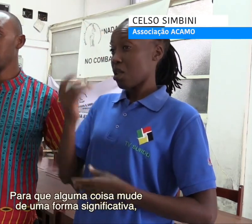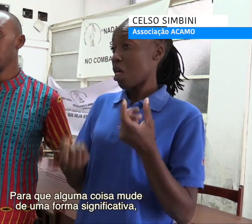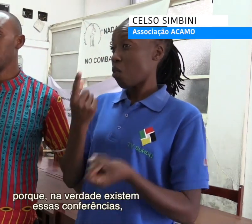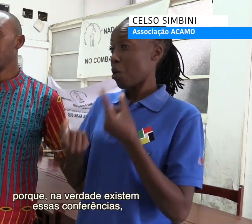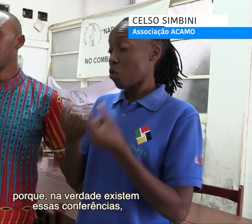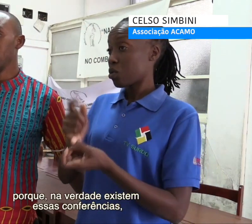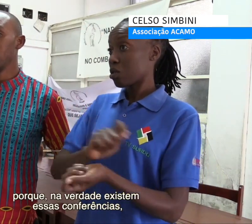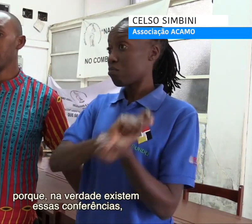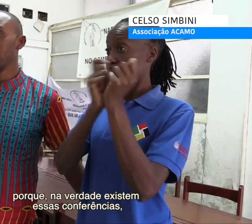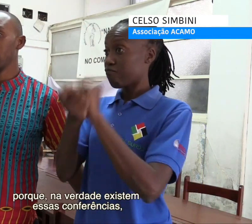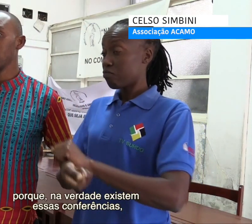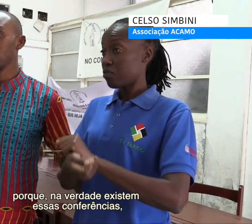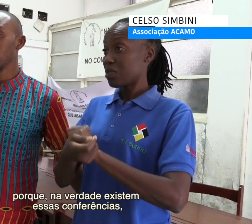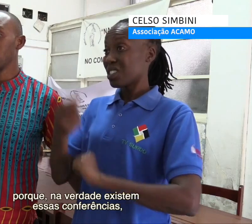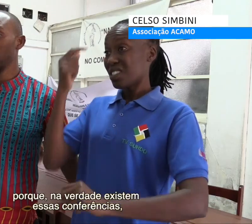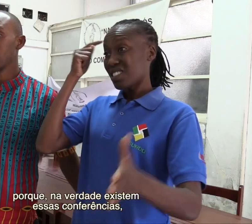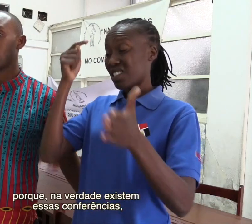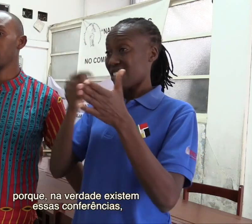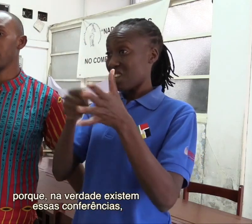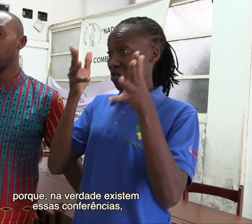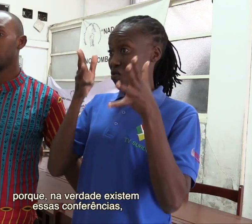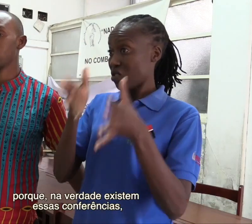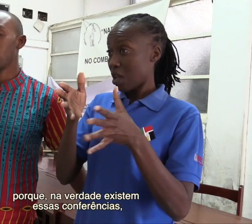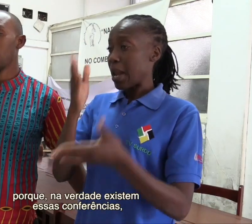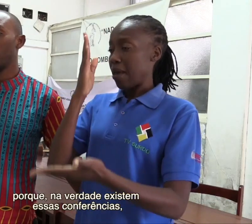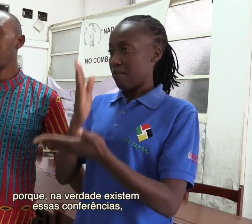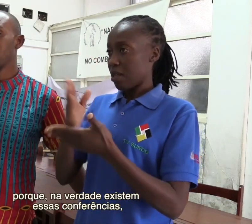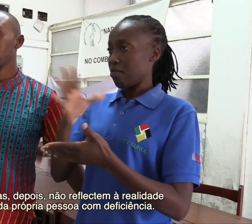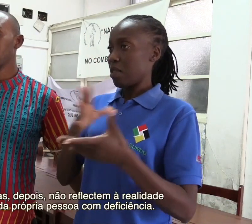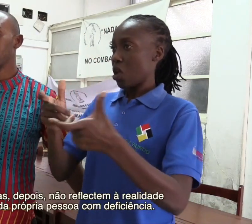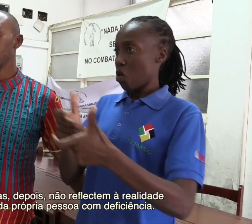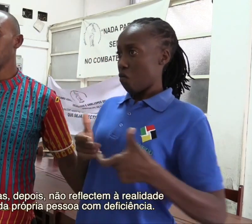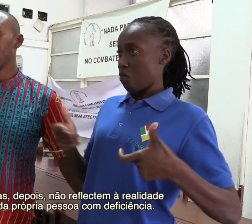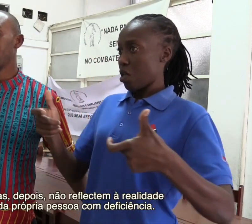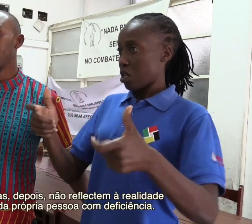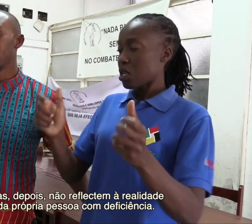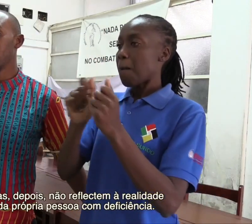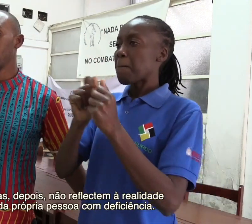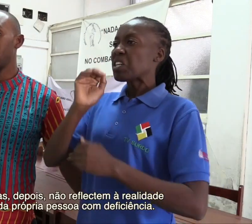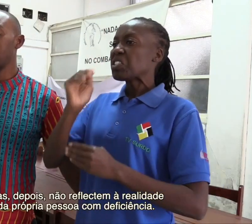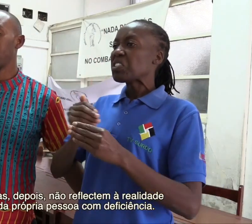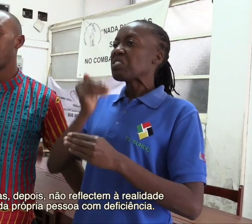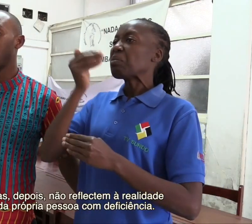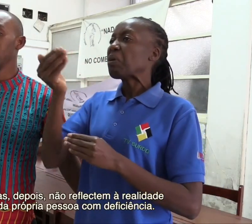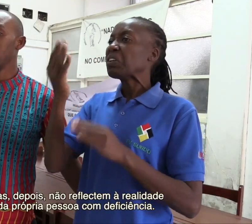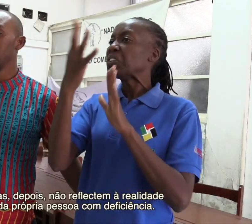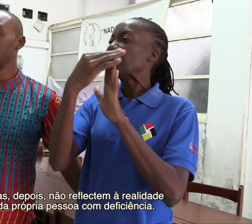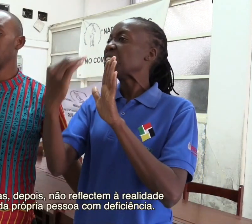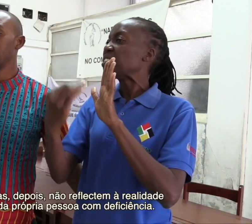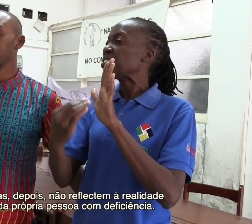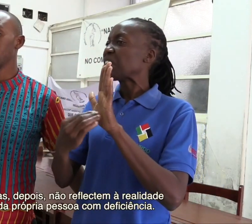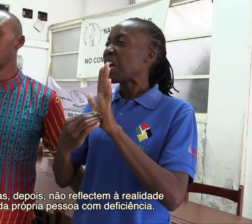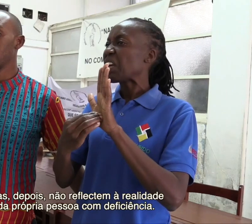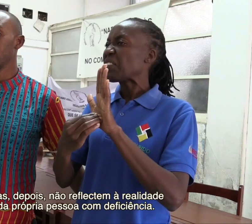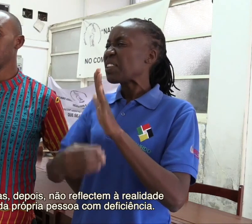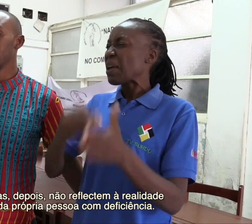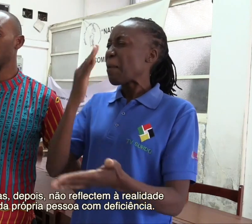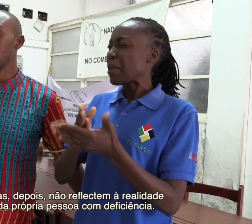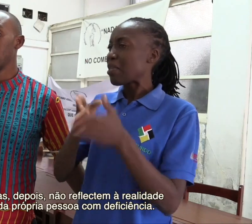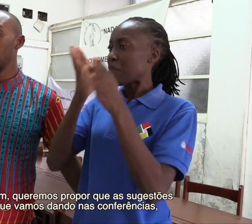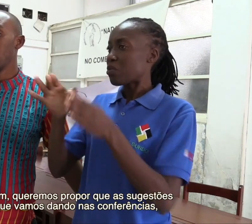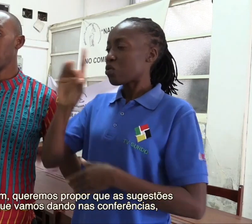significativa, porque, na verdade, existem essas conferências, mas que depois não refletem aquilo que é a própria realidade da pessoa